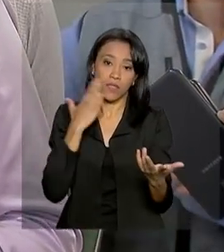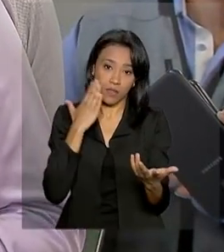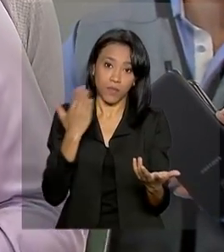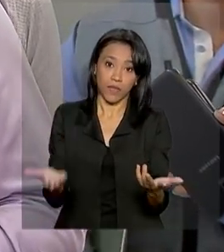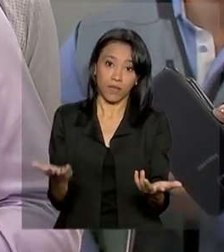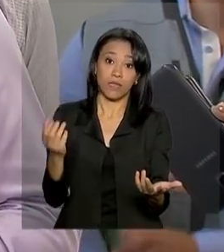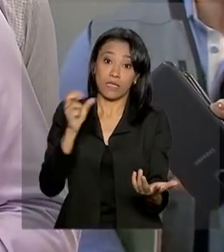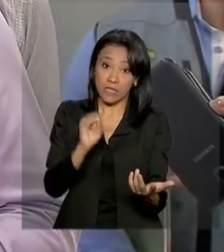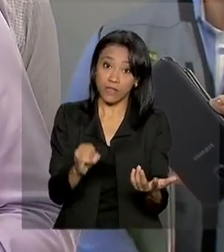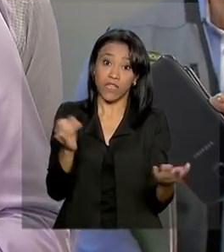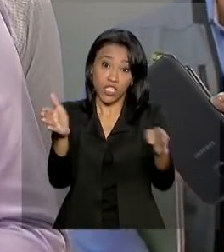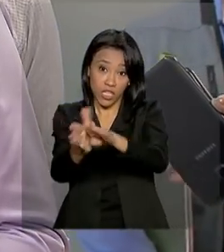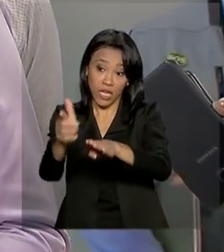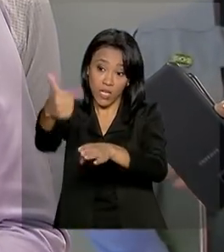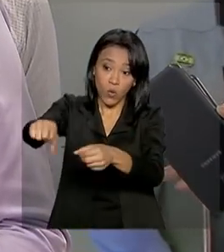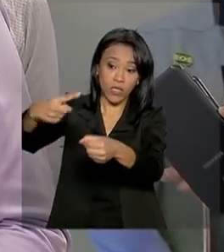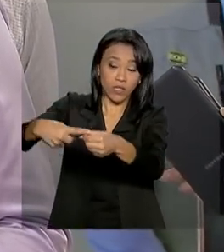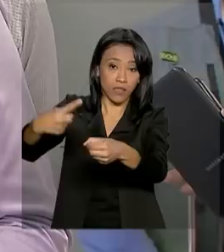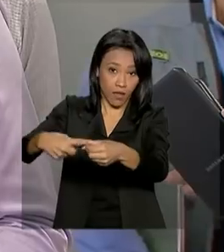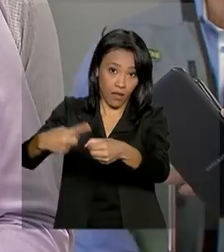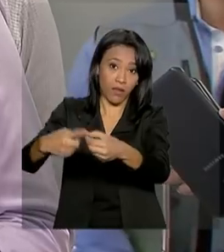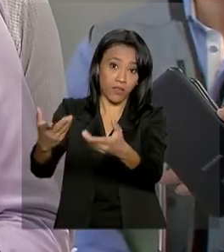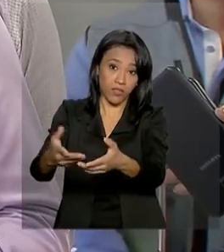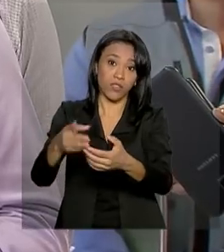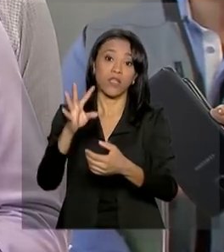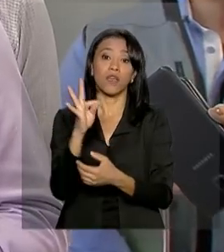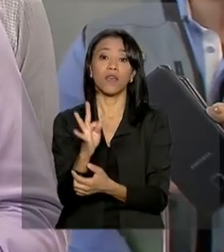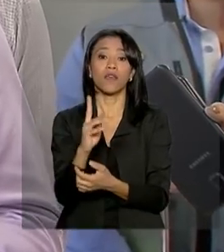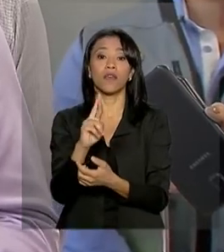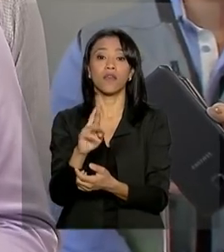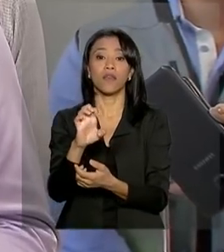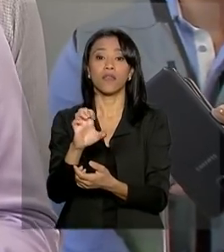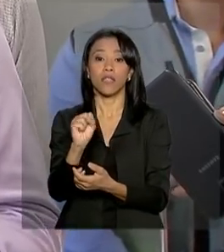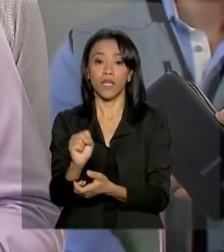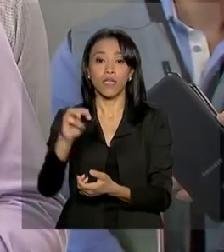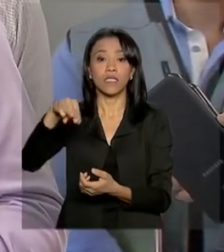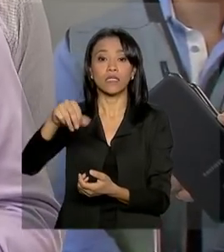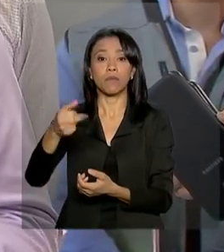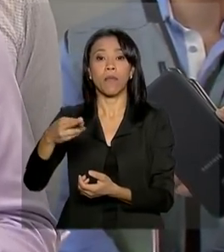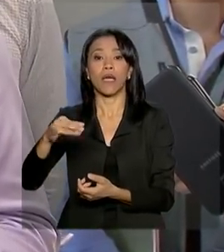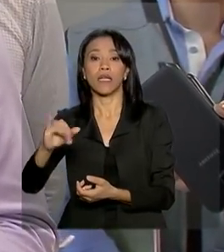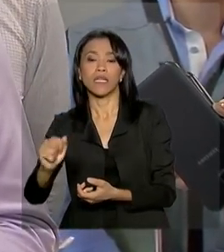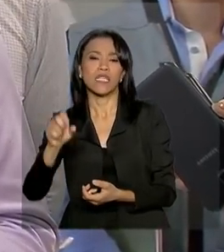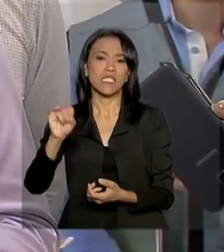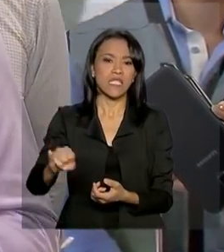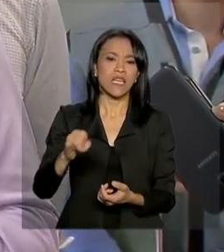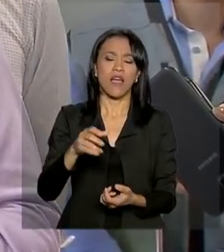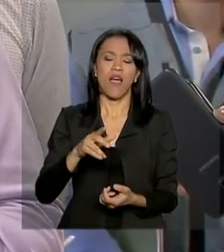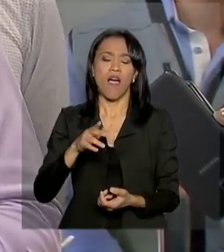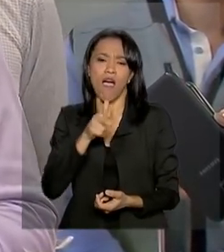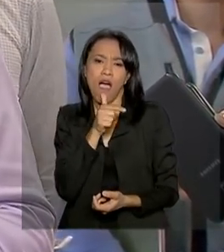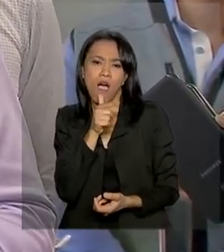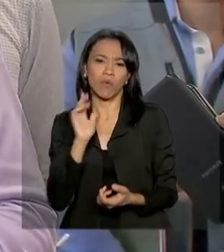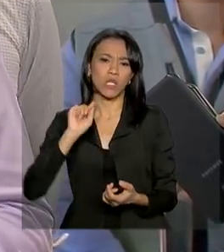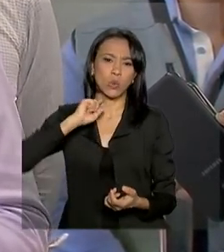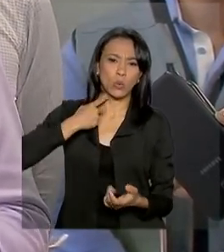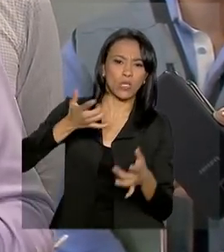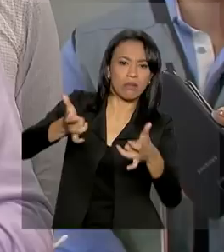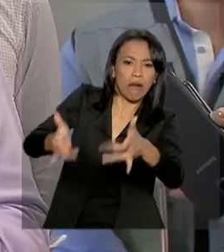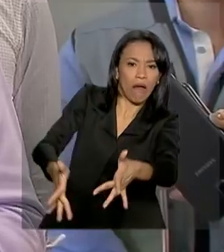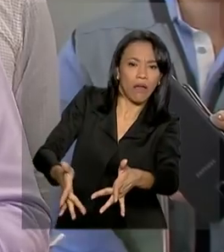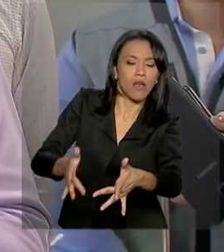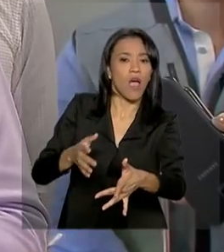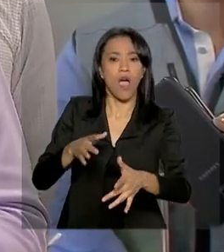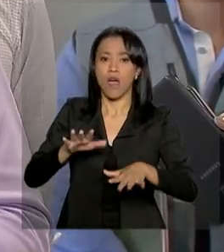de lá vai chegar em Três Marias, que fica a 20 quilômetros de Retiro Baixo, se essa água está ou não está contaminada. Até agora tudo indica que não, é